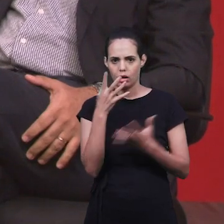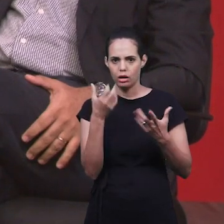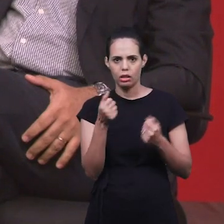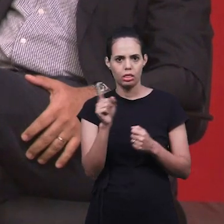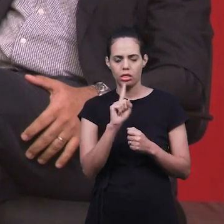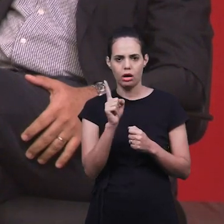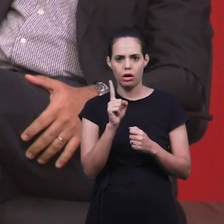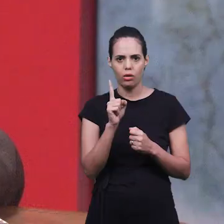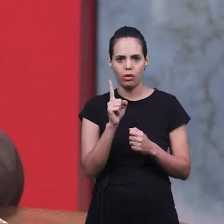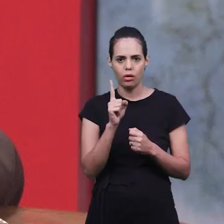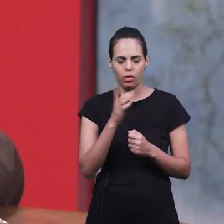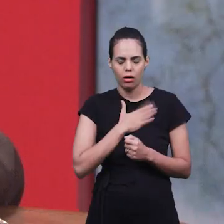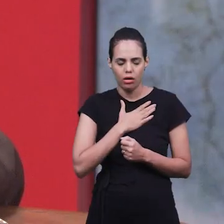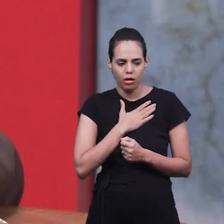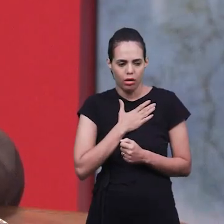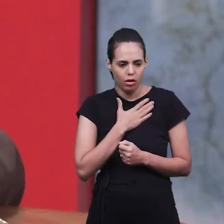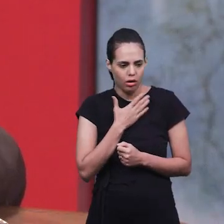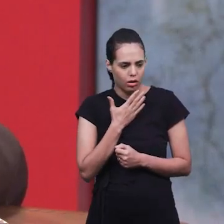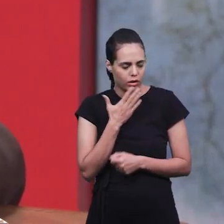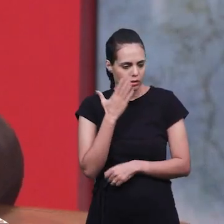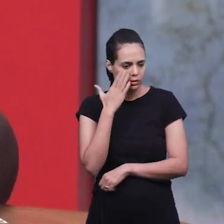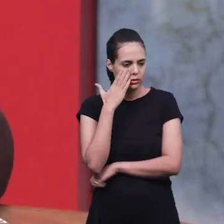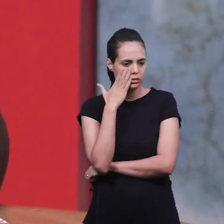será salvo. E que